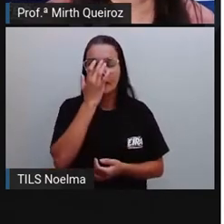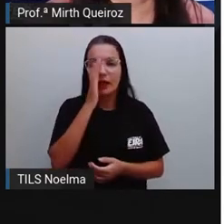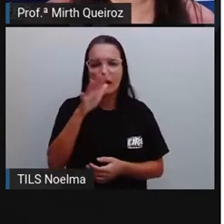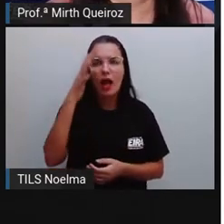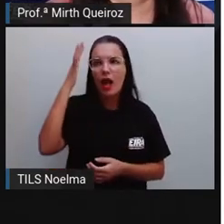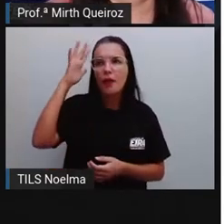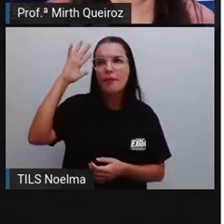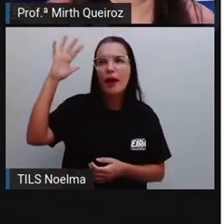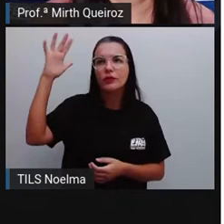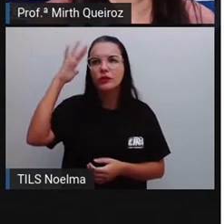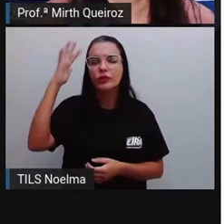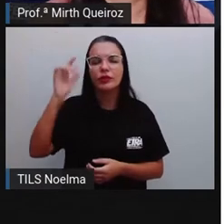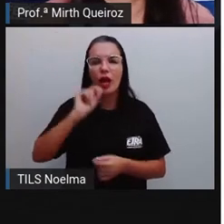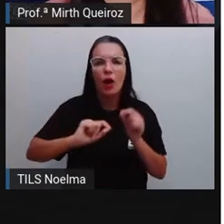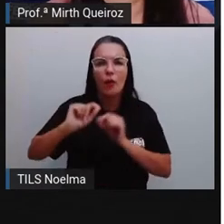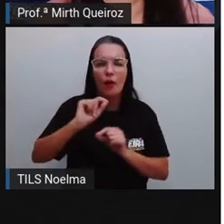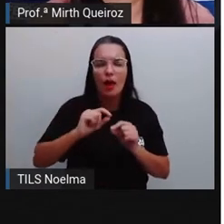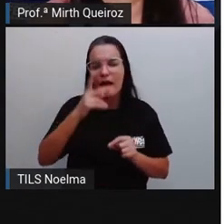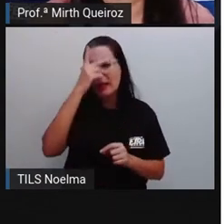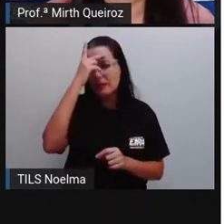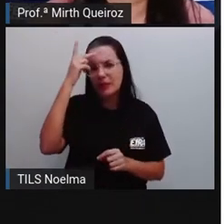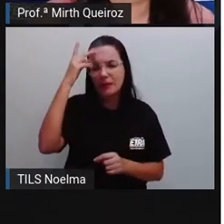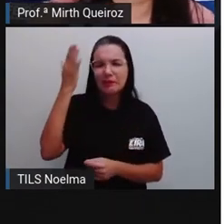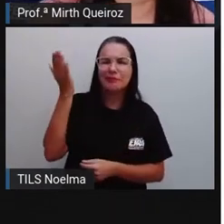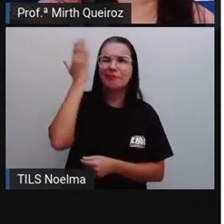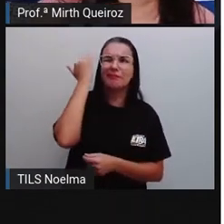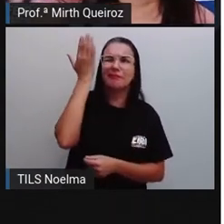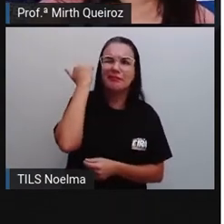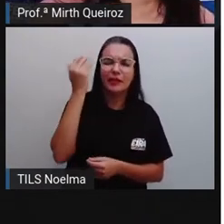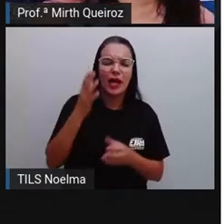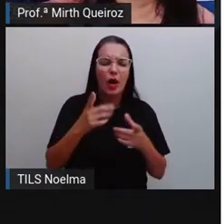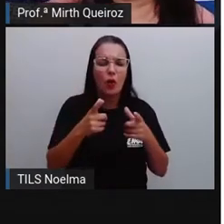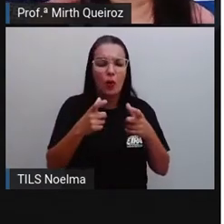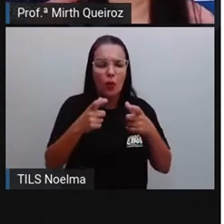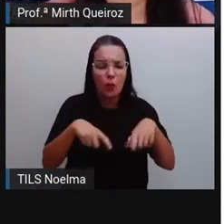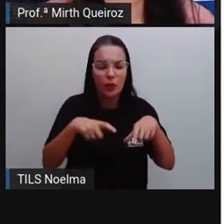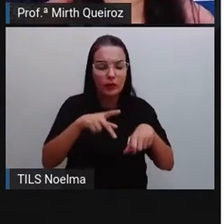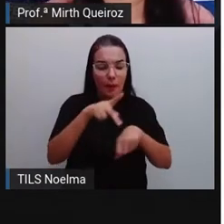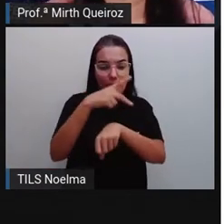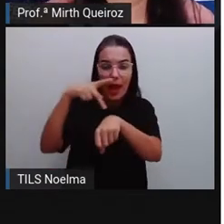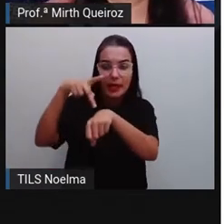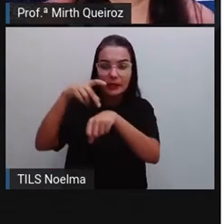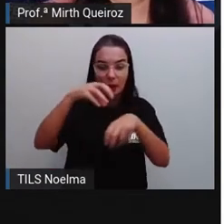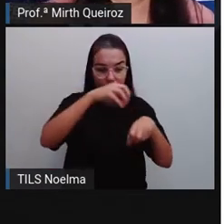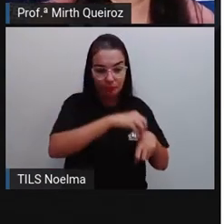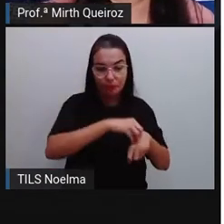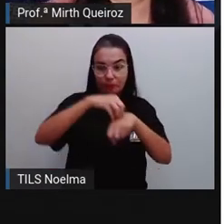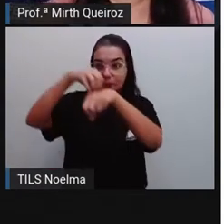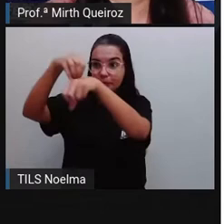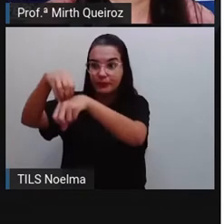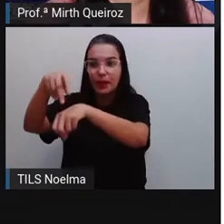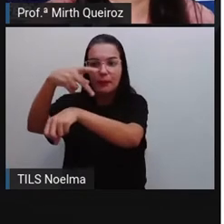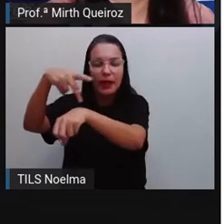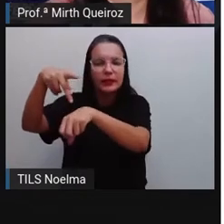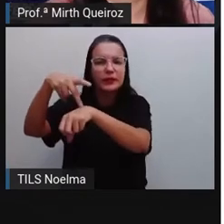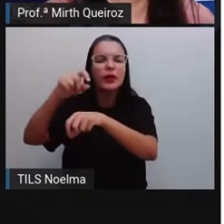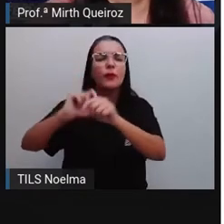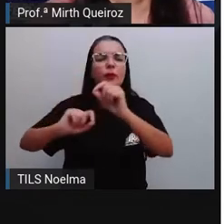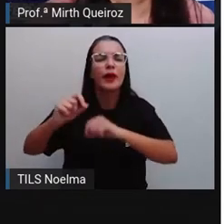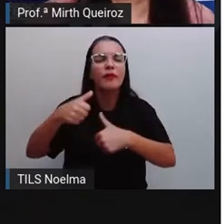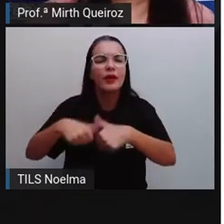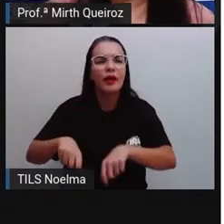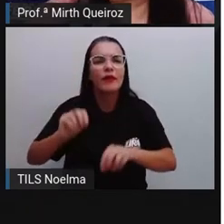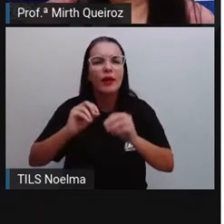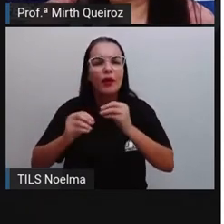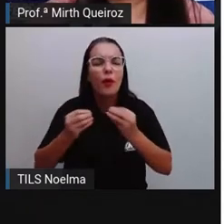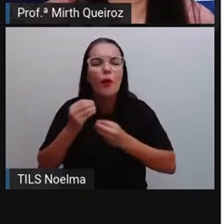Imagine aí as pessoas, antigamente, quando iam para outros países, né? Elas praticamente ficavam